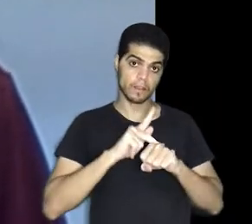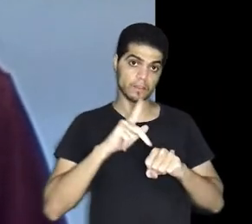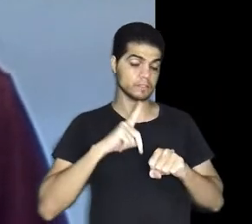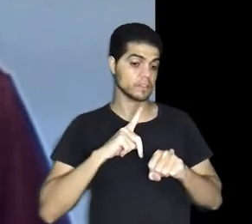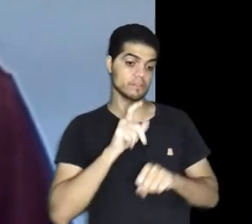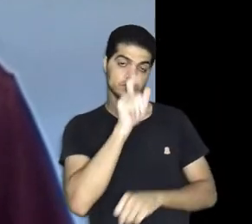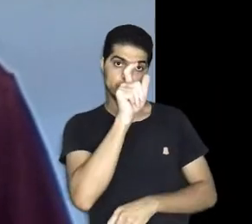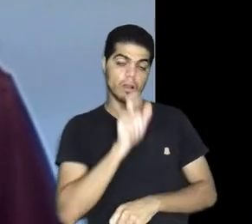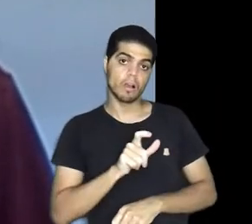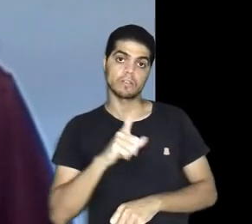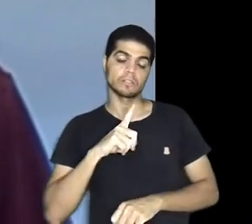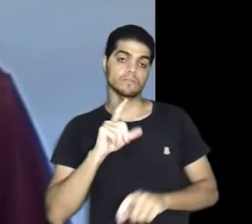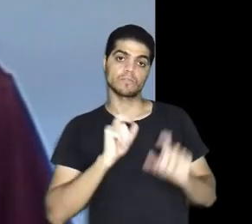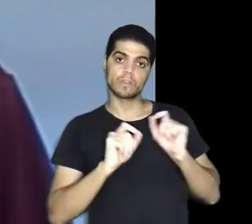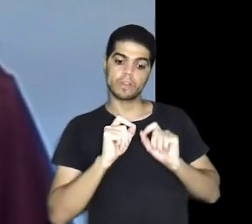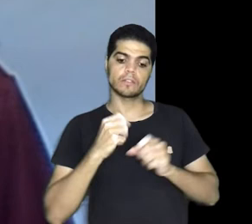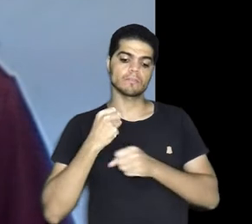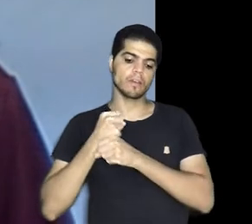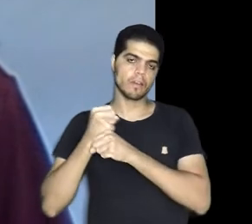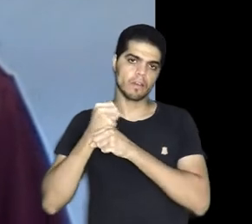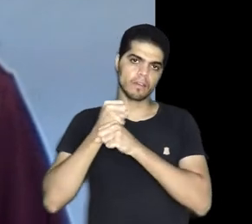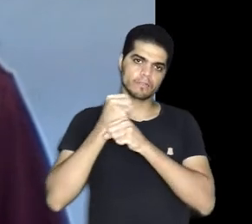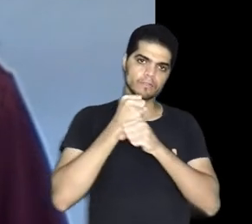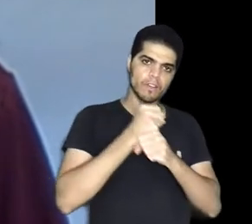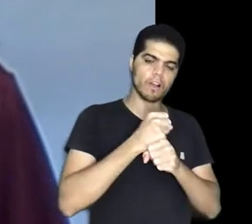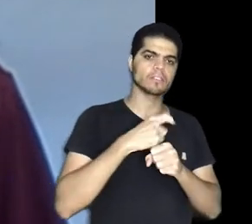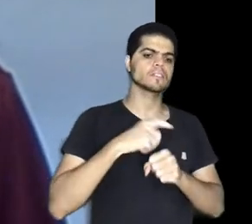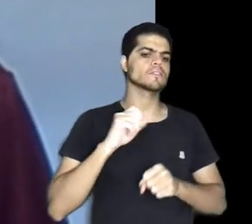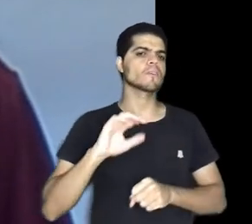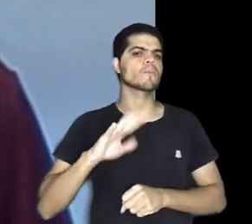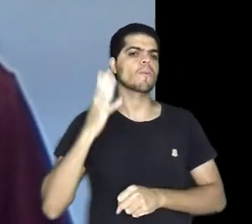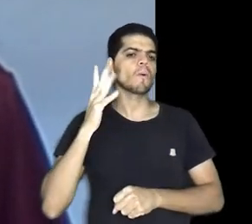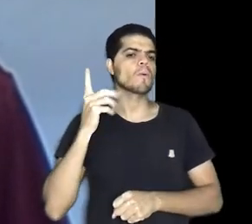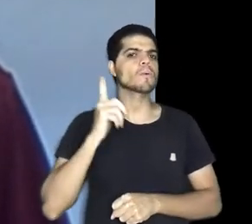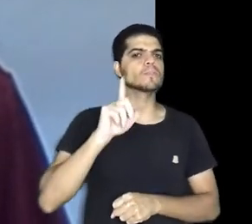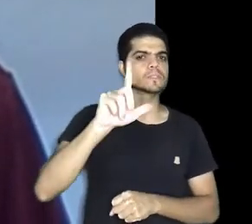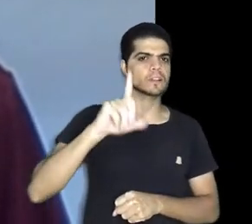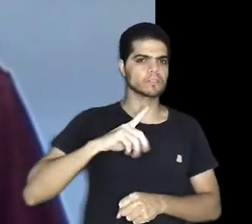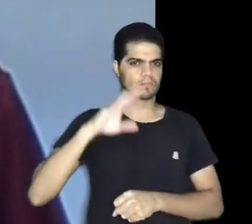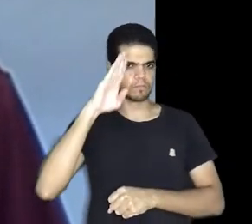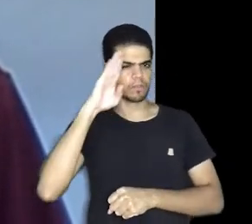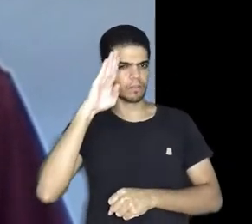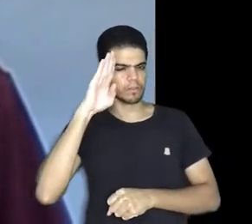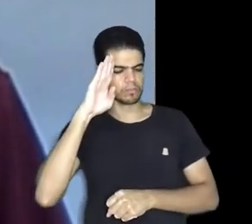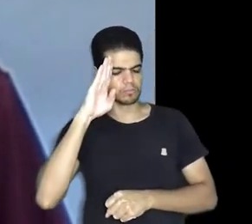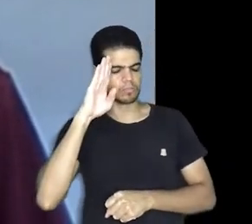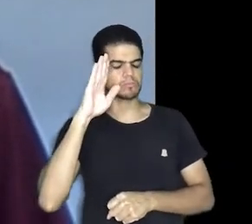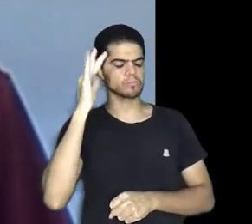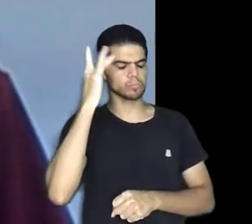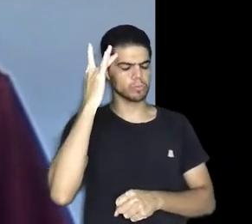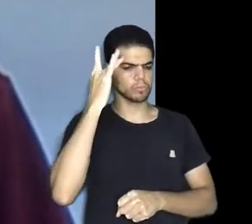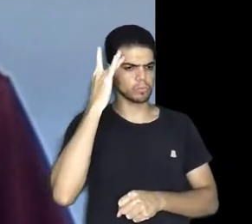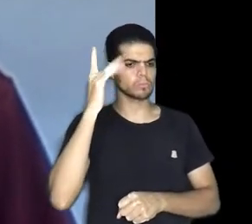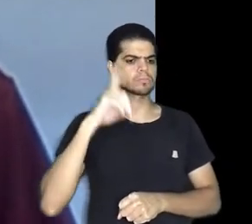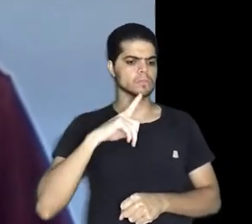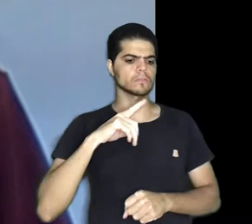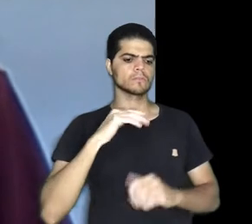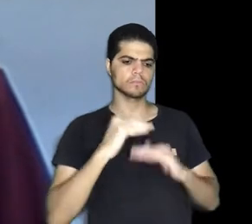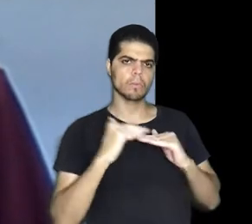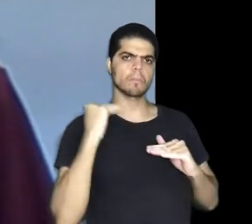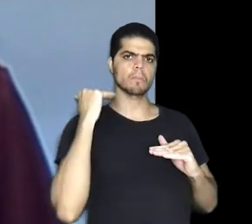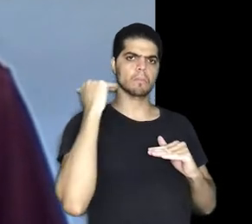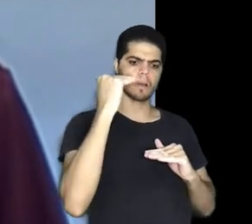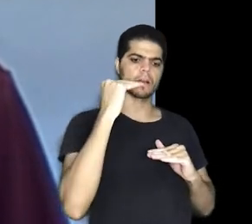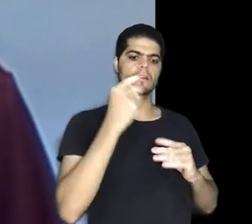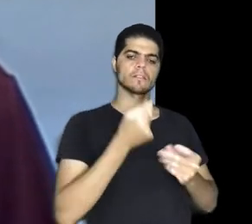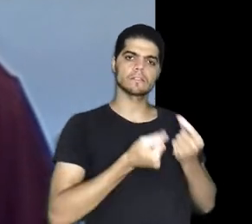politicamente independente, desde 1822, alcançava com os militares a maturidade, a autonomia econômica,